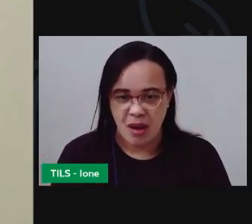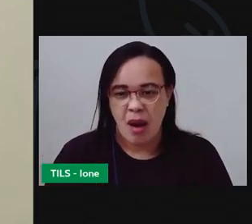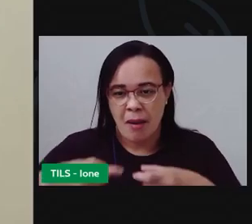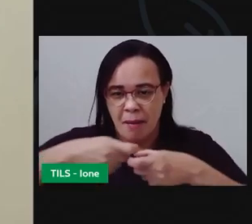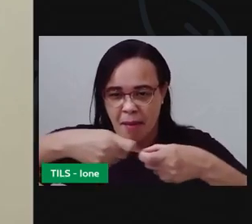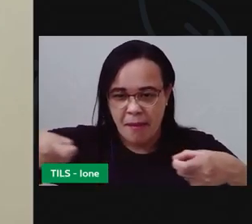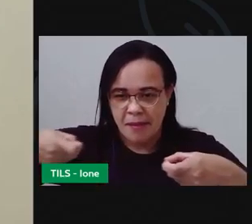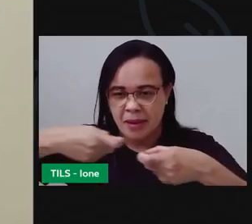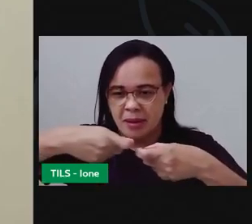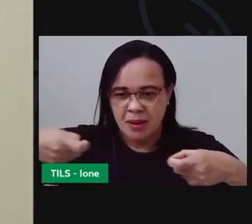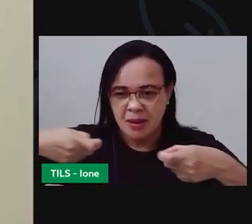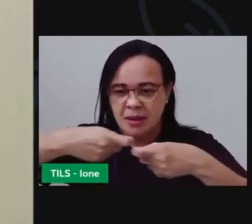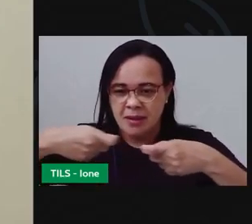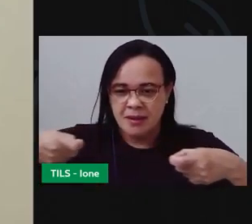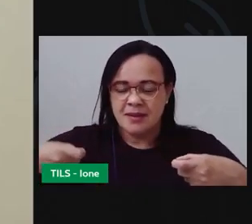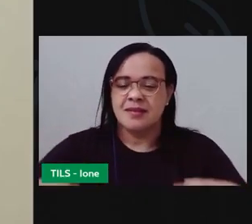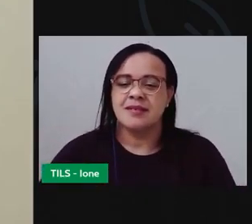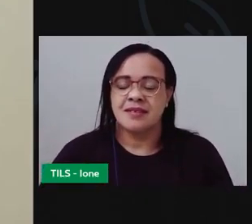puxar.